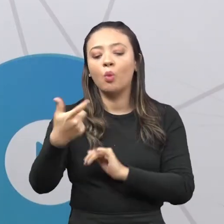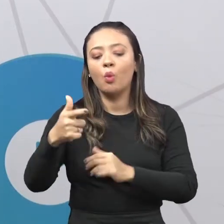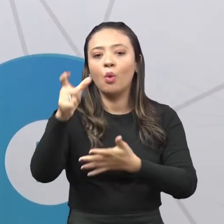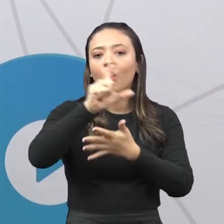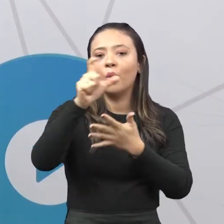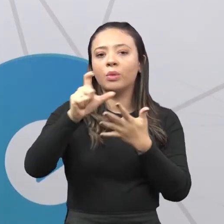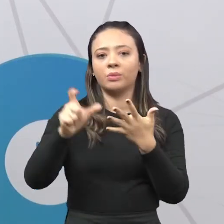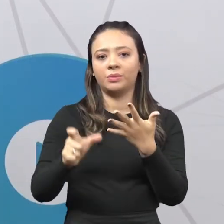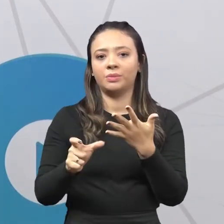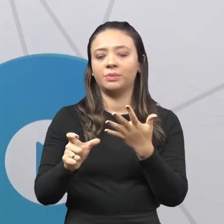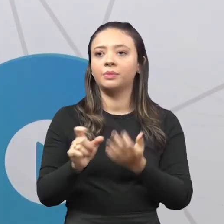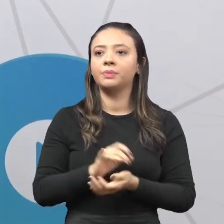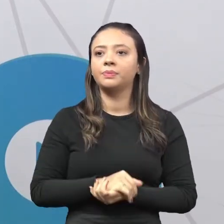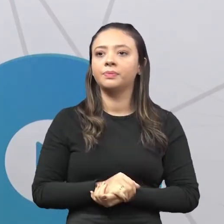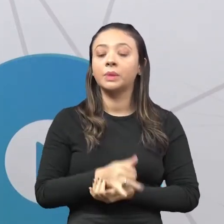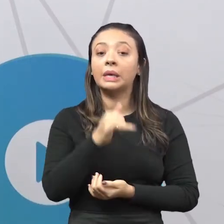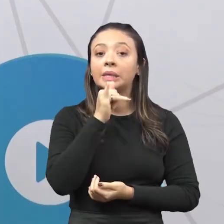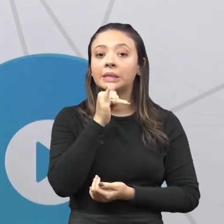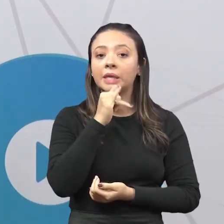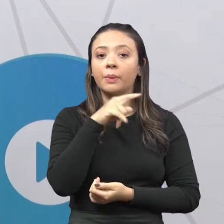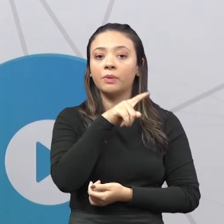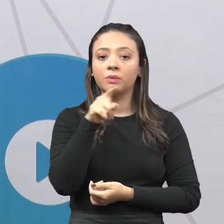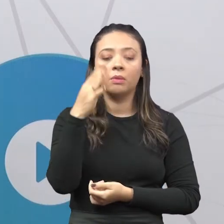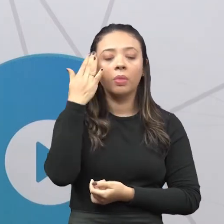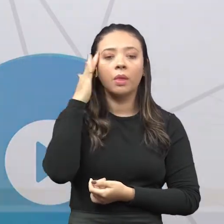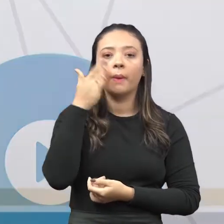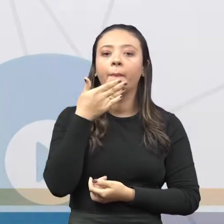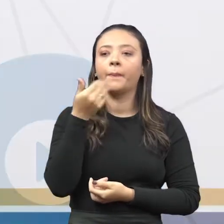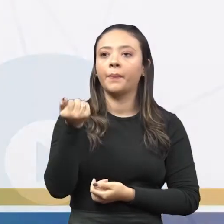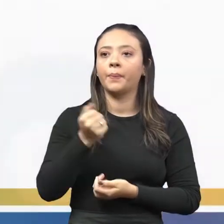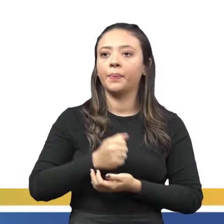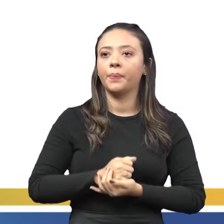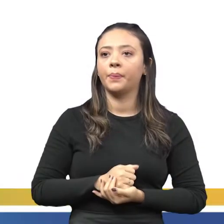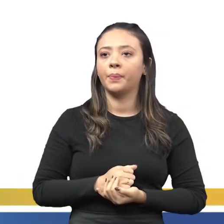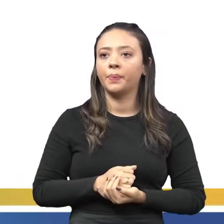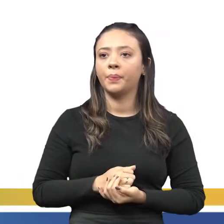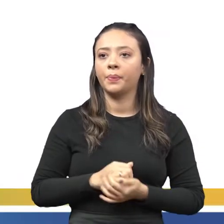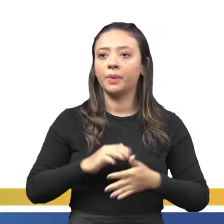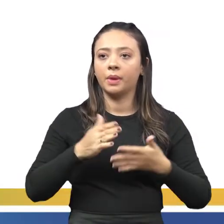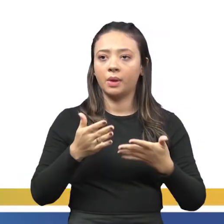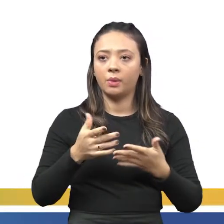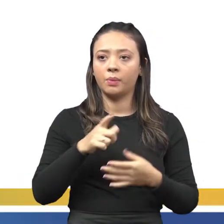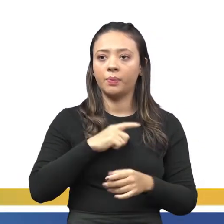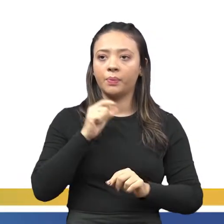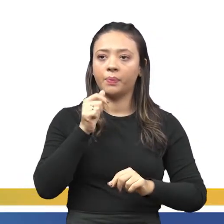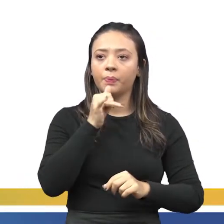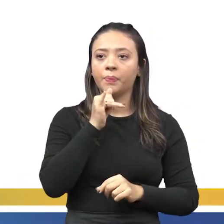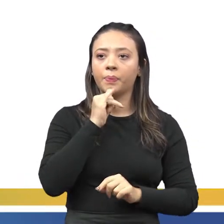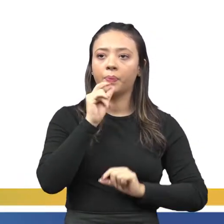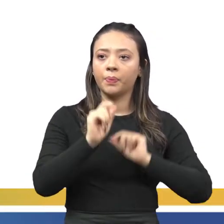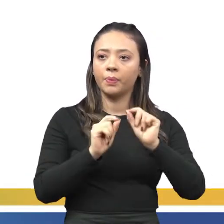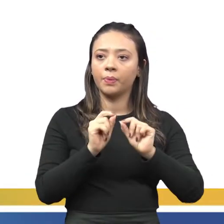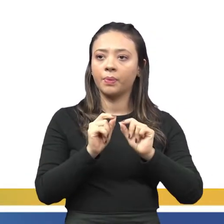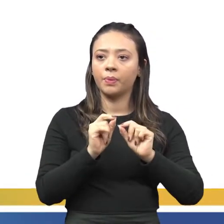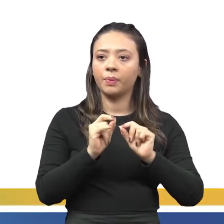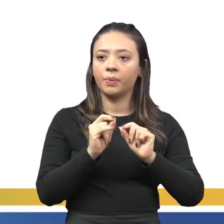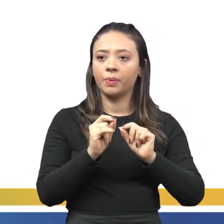pode contar. Vamos ver um exemplo para vocês entenderem melhor. Então, aí no exemplo nós vemos